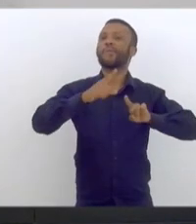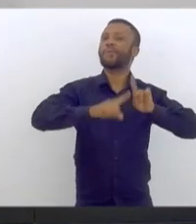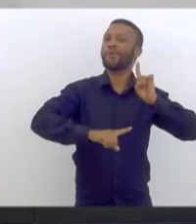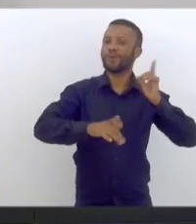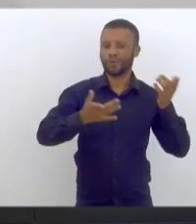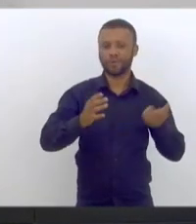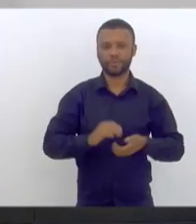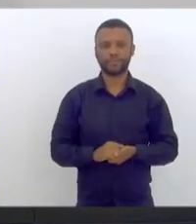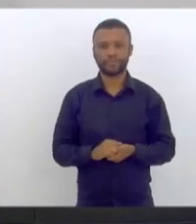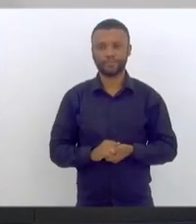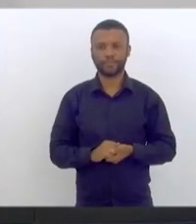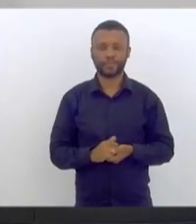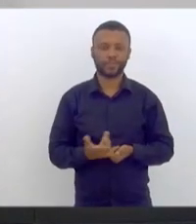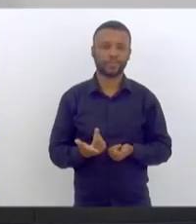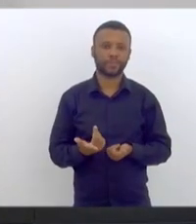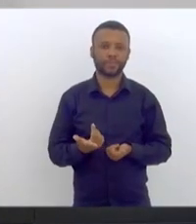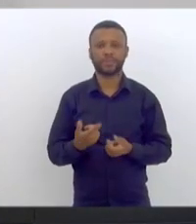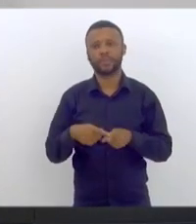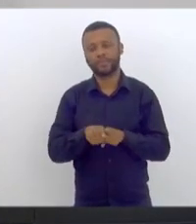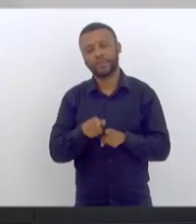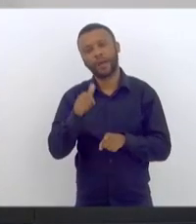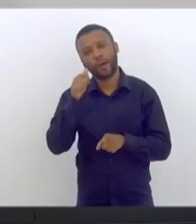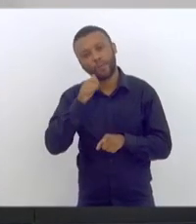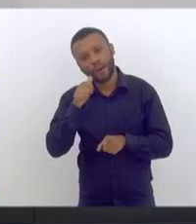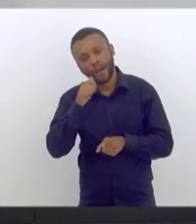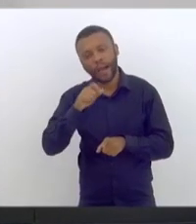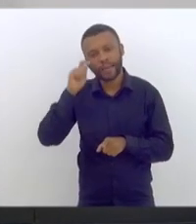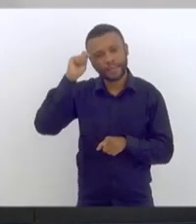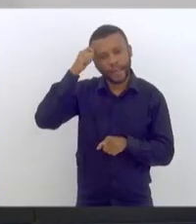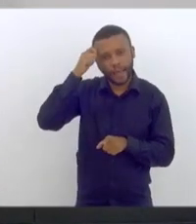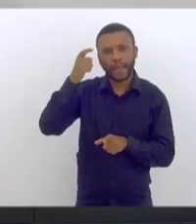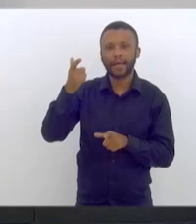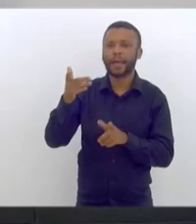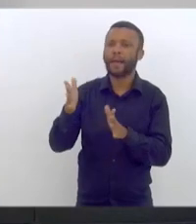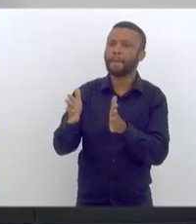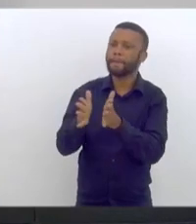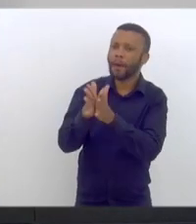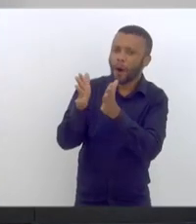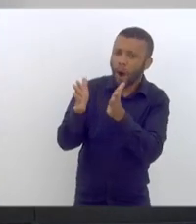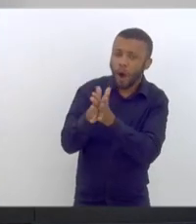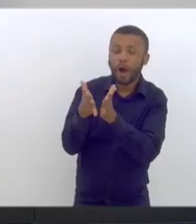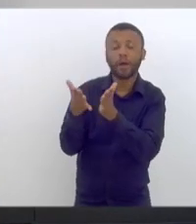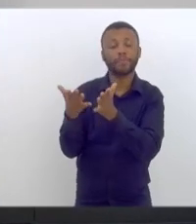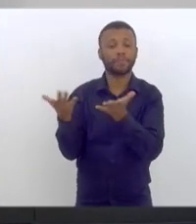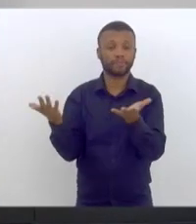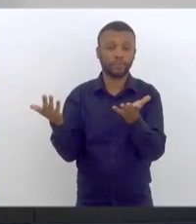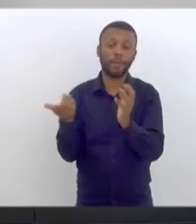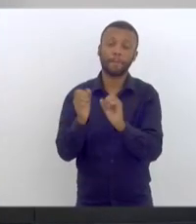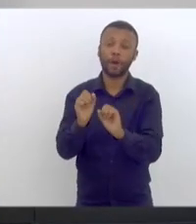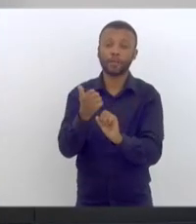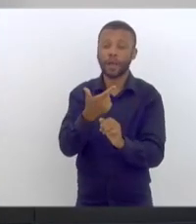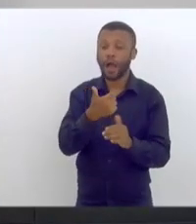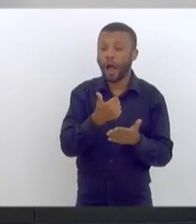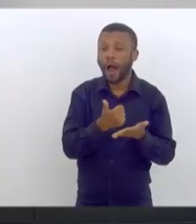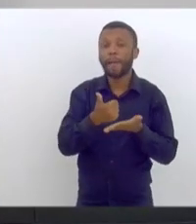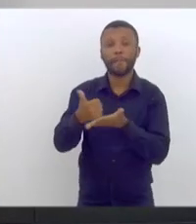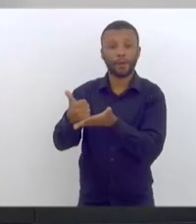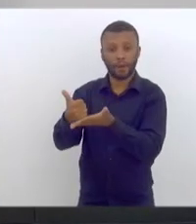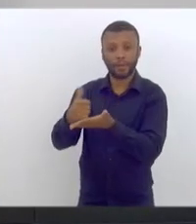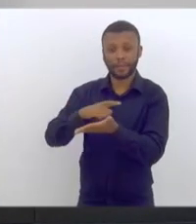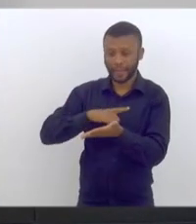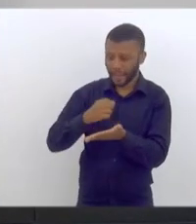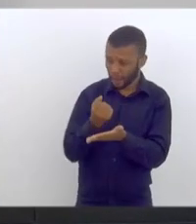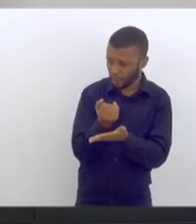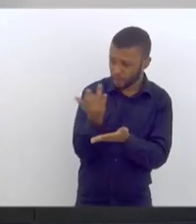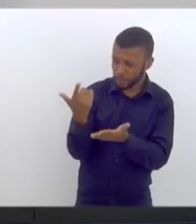também não possam ser mulheres negras e não tão bem sucedidos tem volume